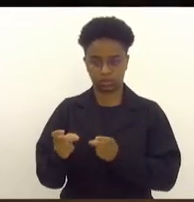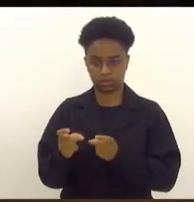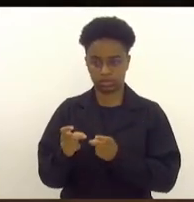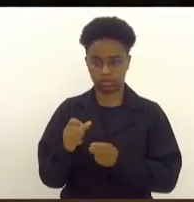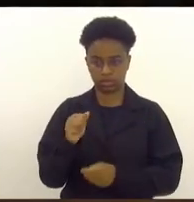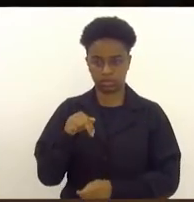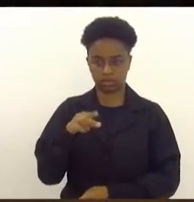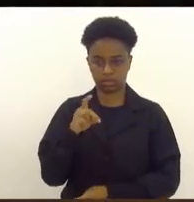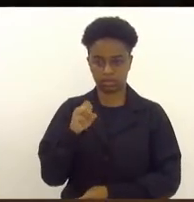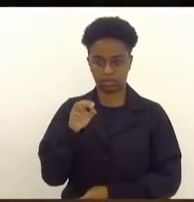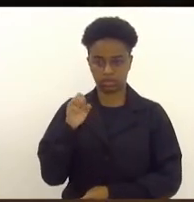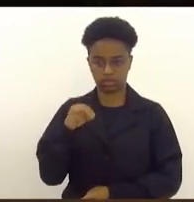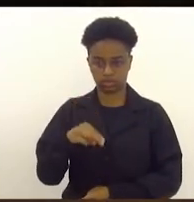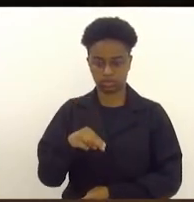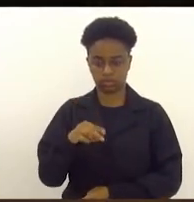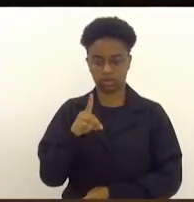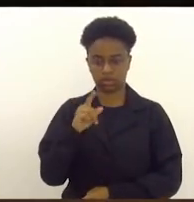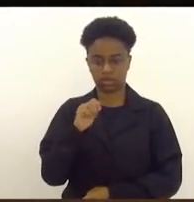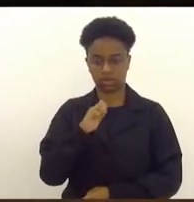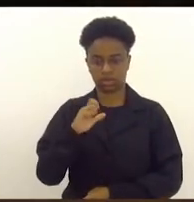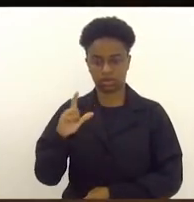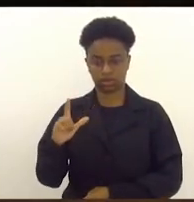Morais Daniel